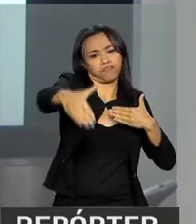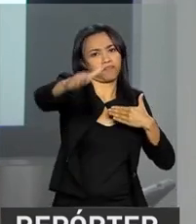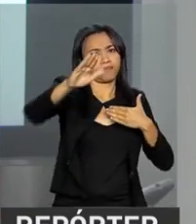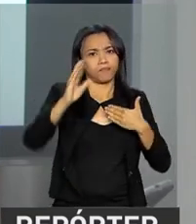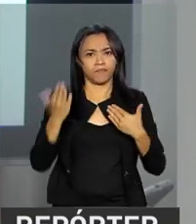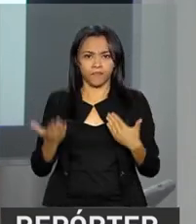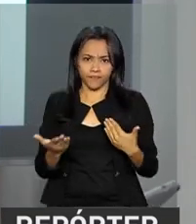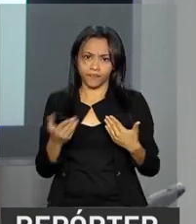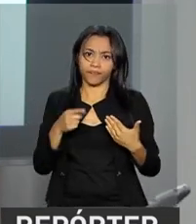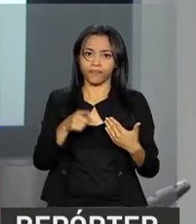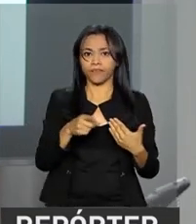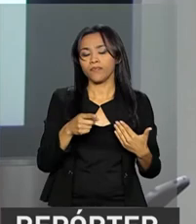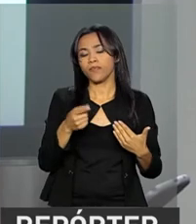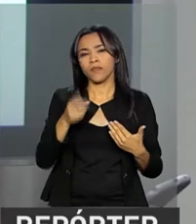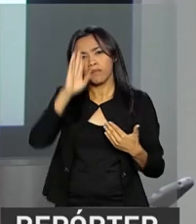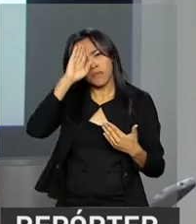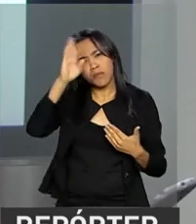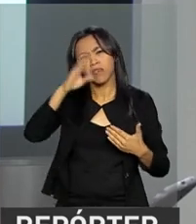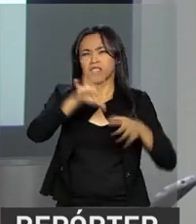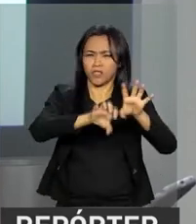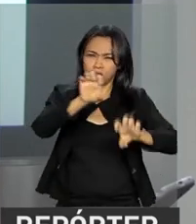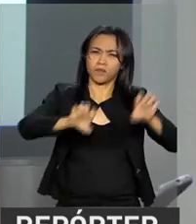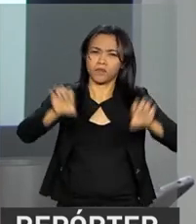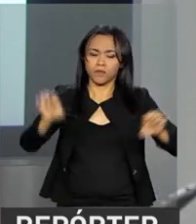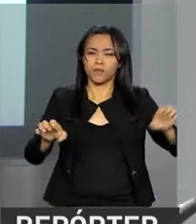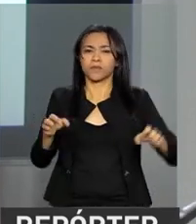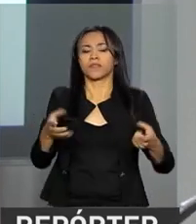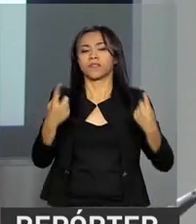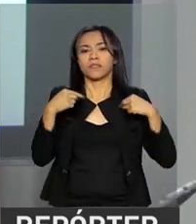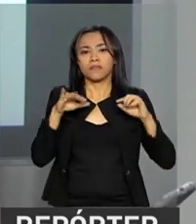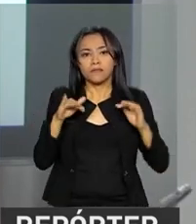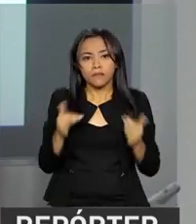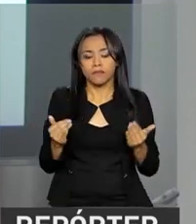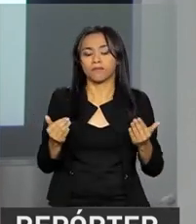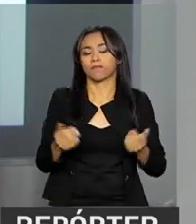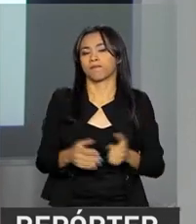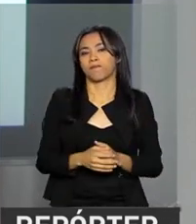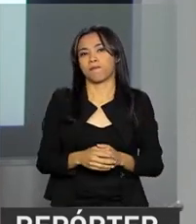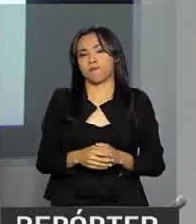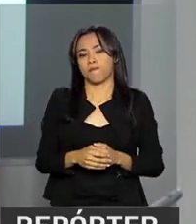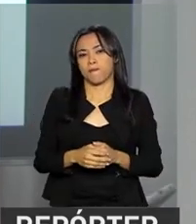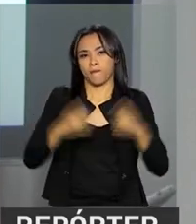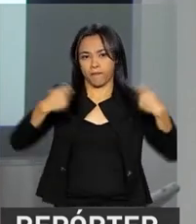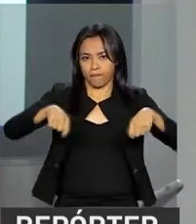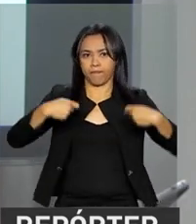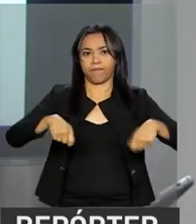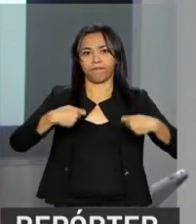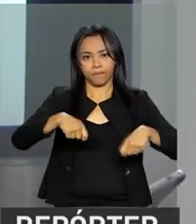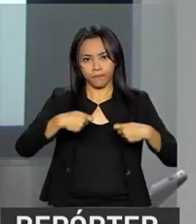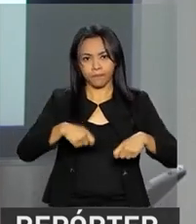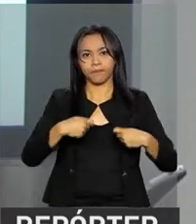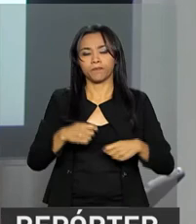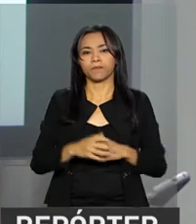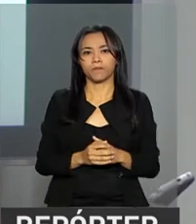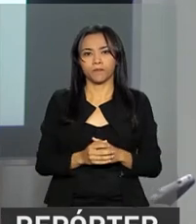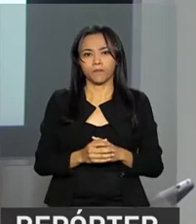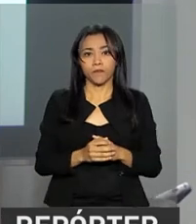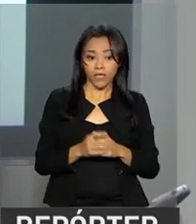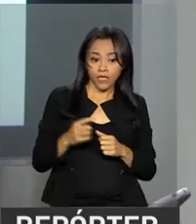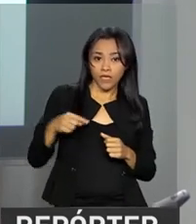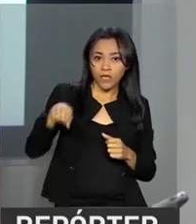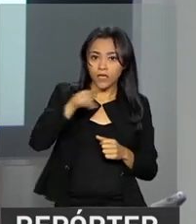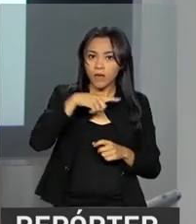esses investimentos em infraestrutura então é é preciso que esses essa